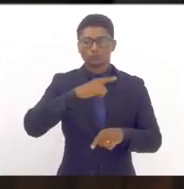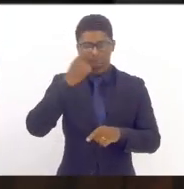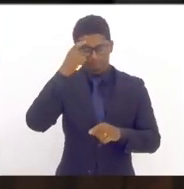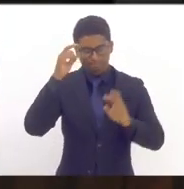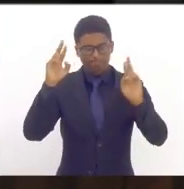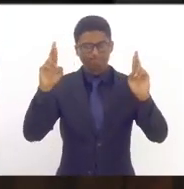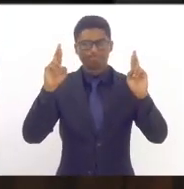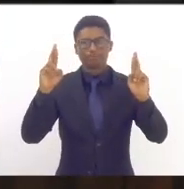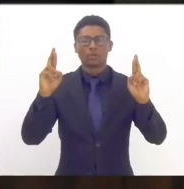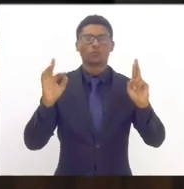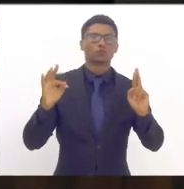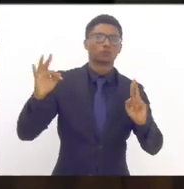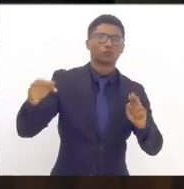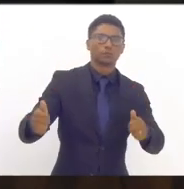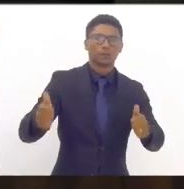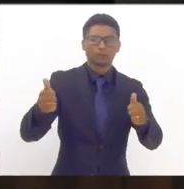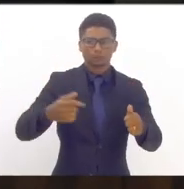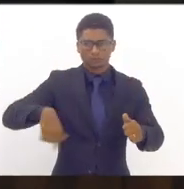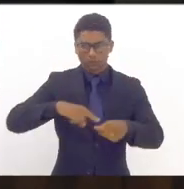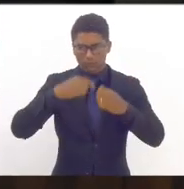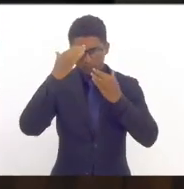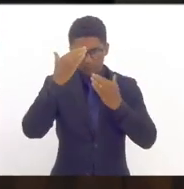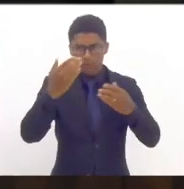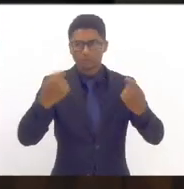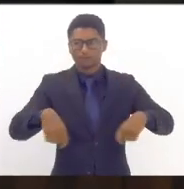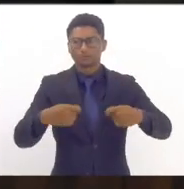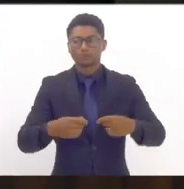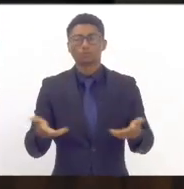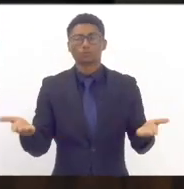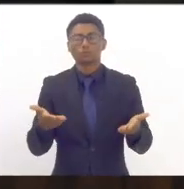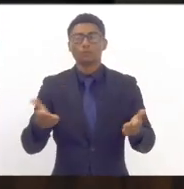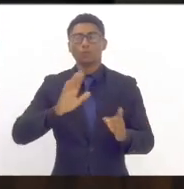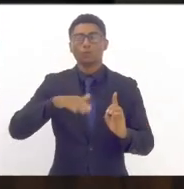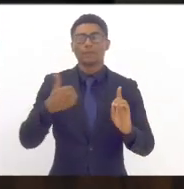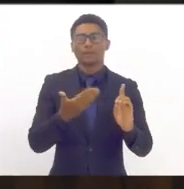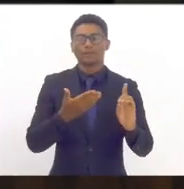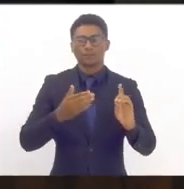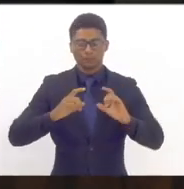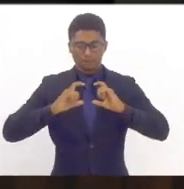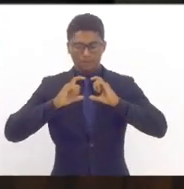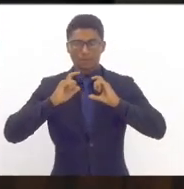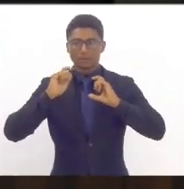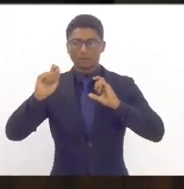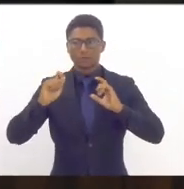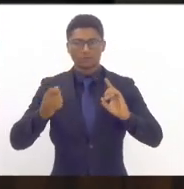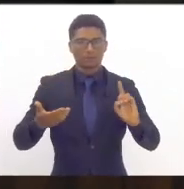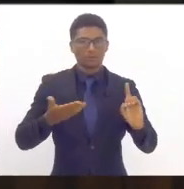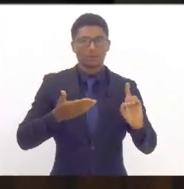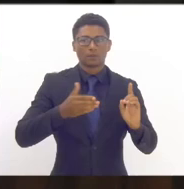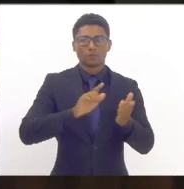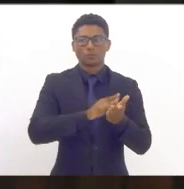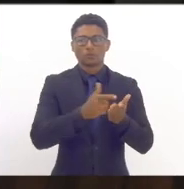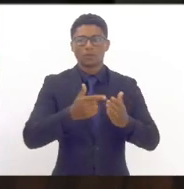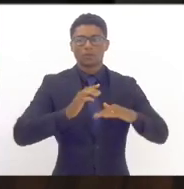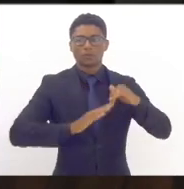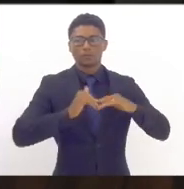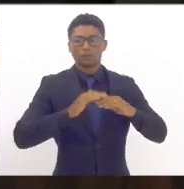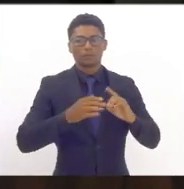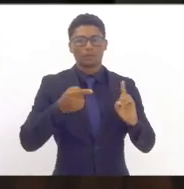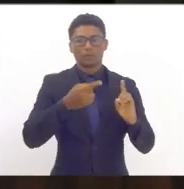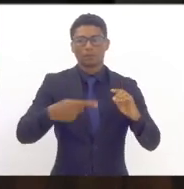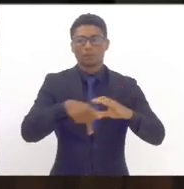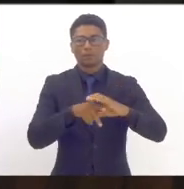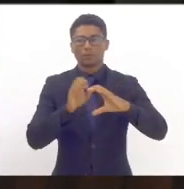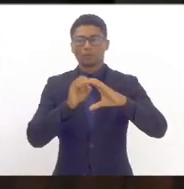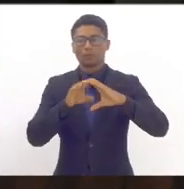precisa reconhecer e agradecer. Hoje o nosso homenageado com a medalha Tiradentes é o jornalista da TV Globo,